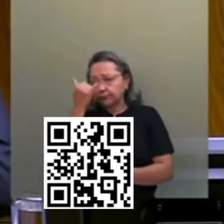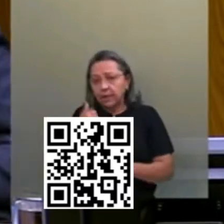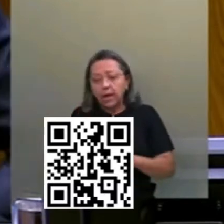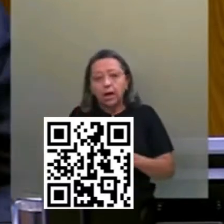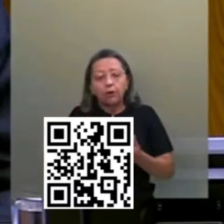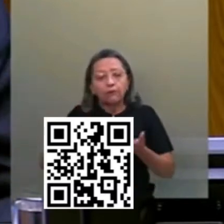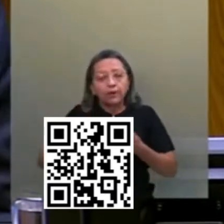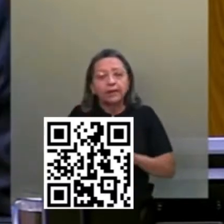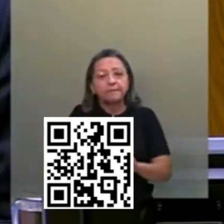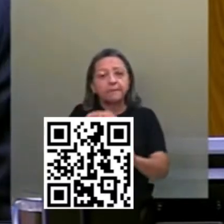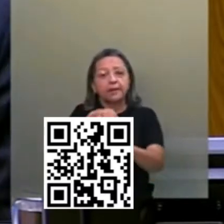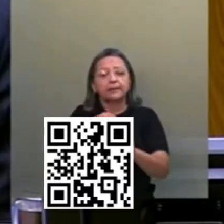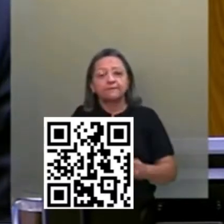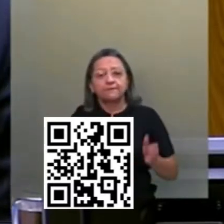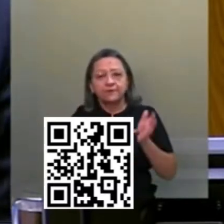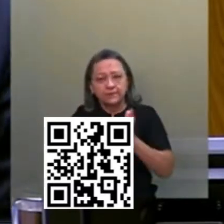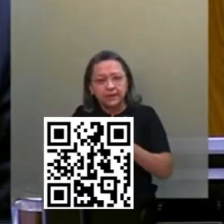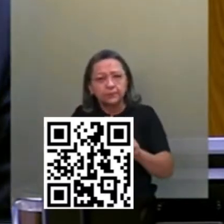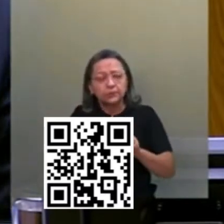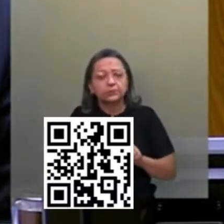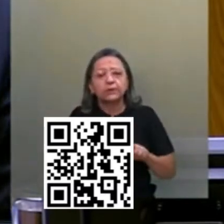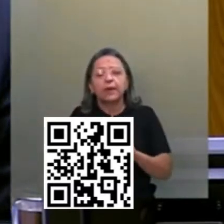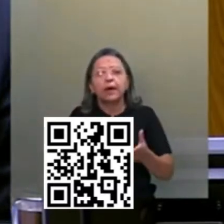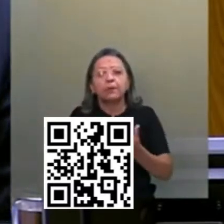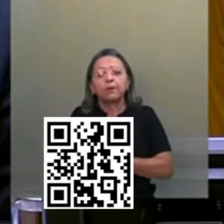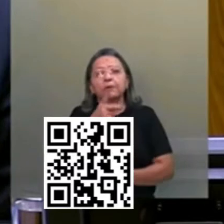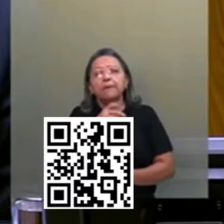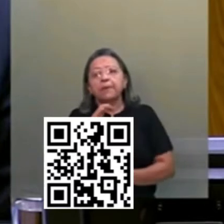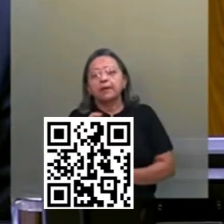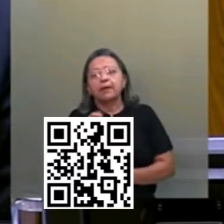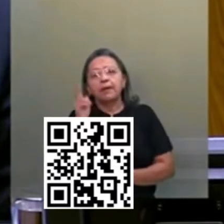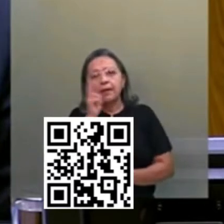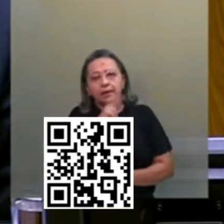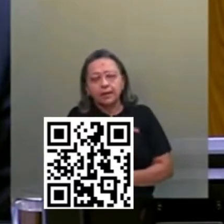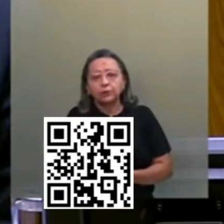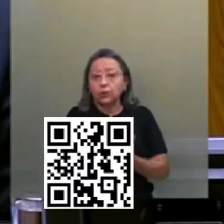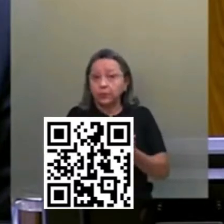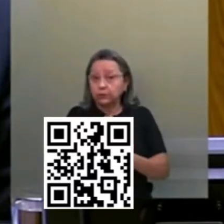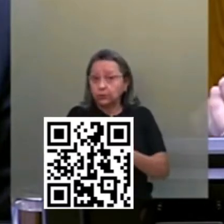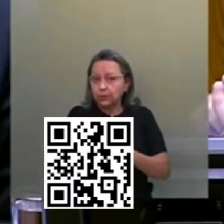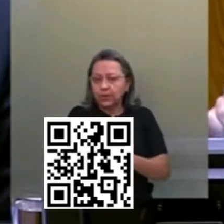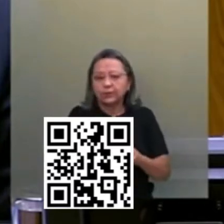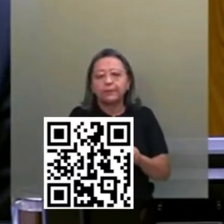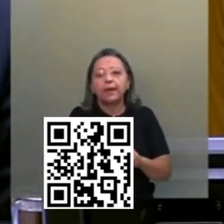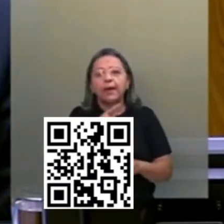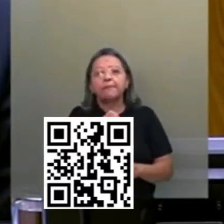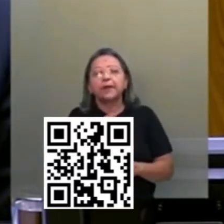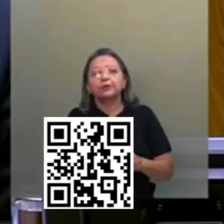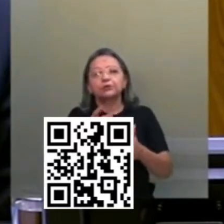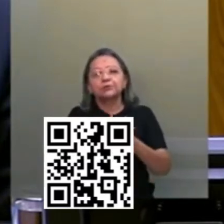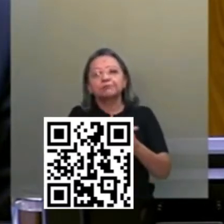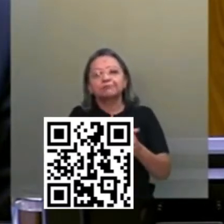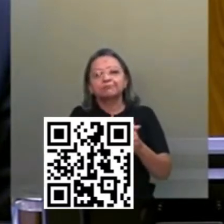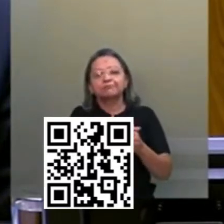atenção às metas fiscais. Para tanto, aprovamos a PEC emergencial no início do ano e a PEC dos